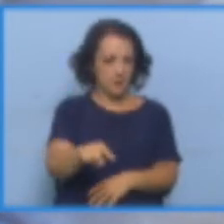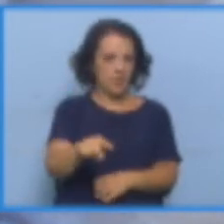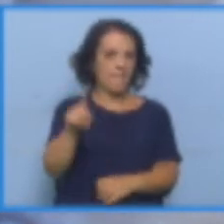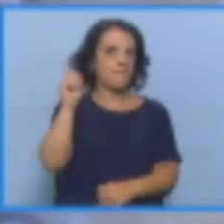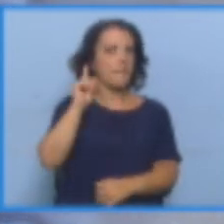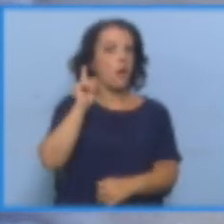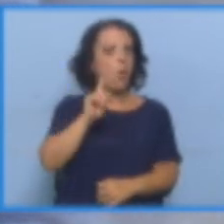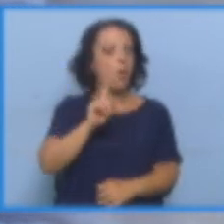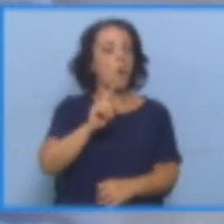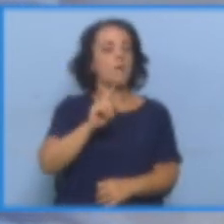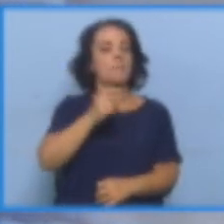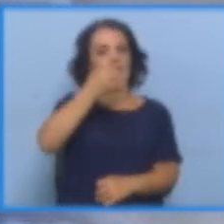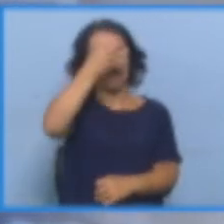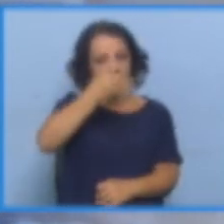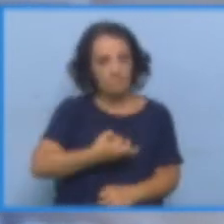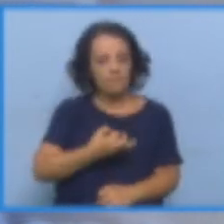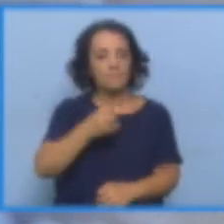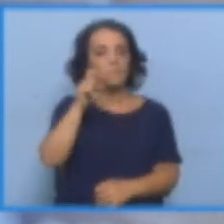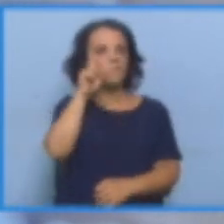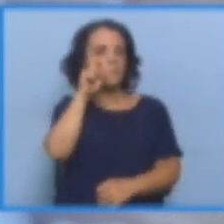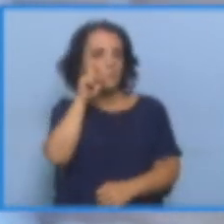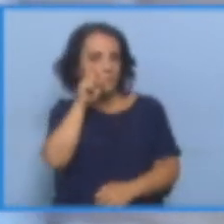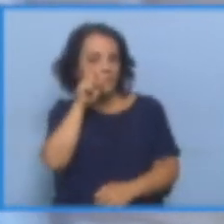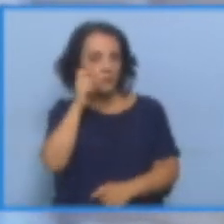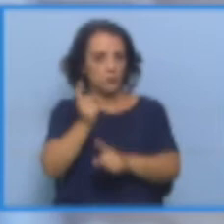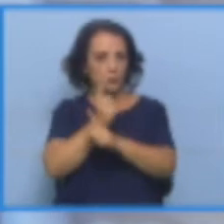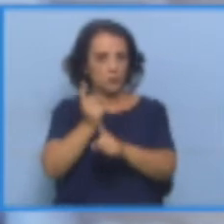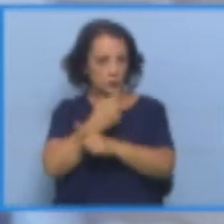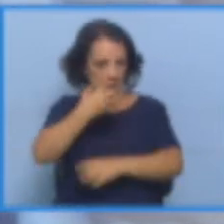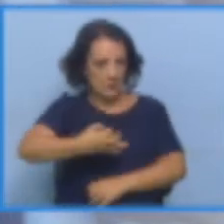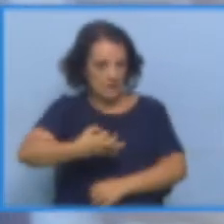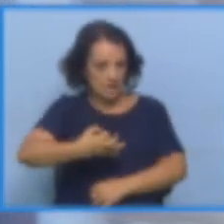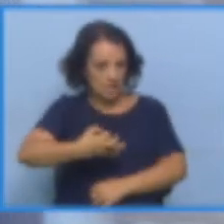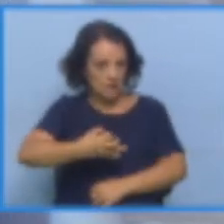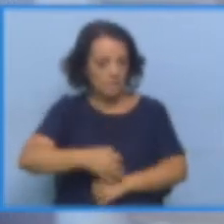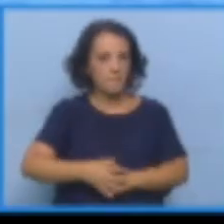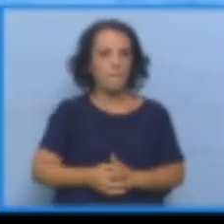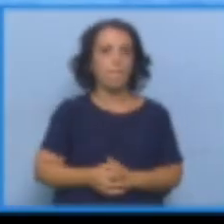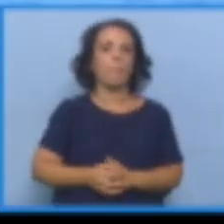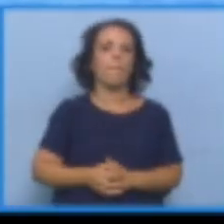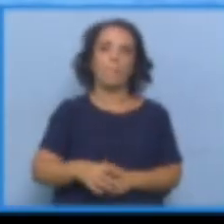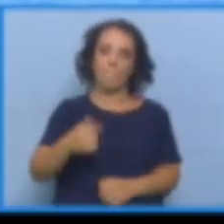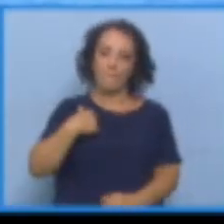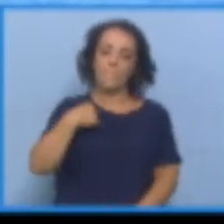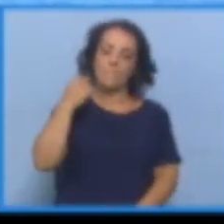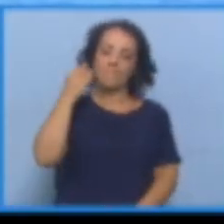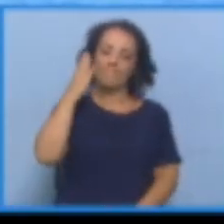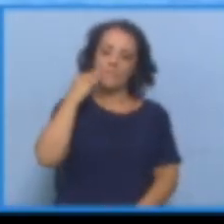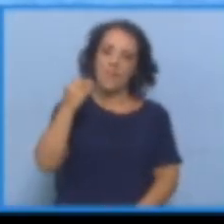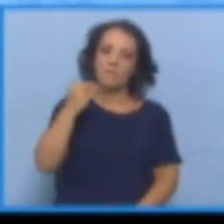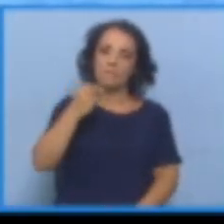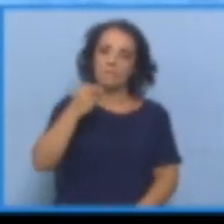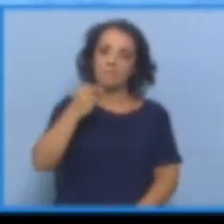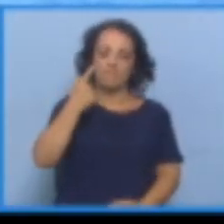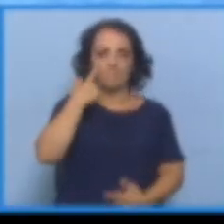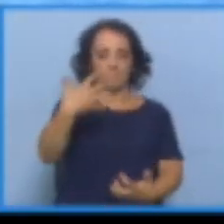valores pela fidelidade e pela o preservarem naquilo que se crê e naquilo que se acredita. Eu acho que cada vez se nota mais. No entanto,